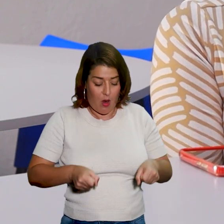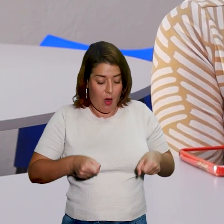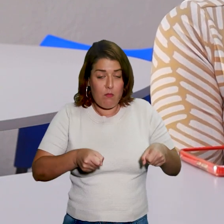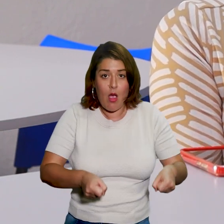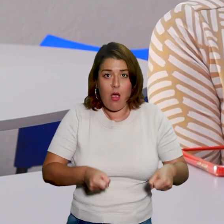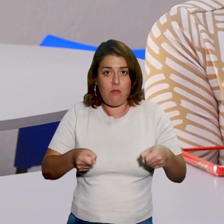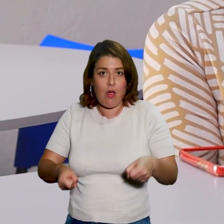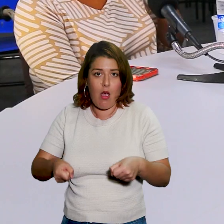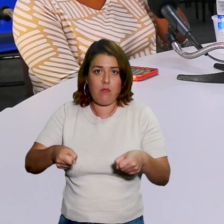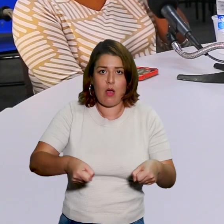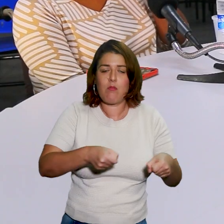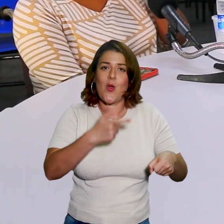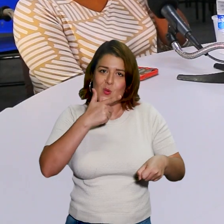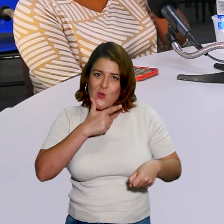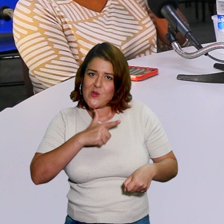me locomover com eles.